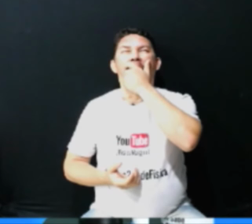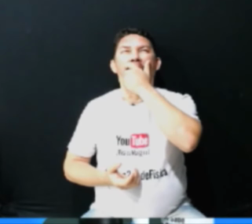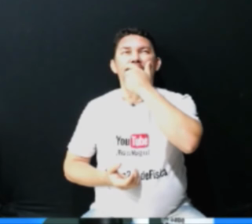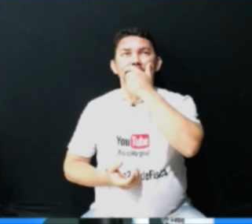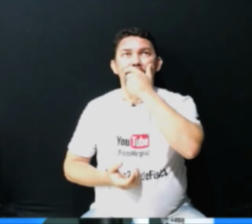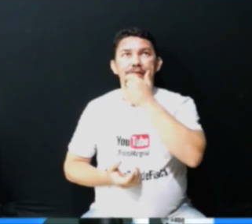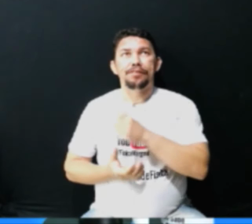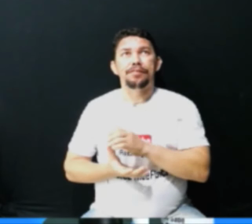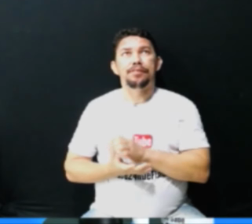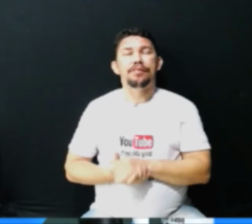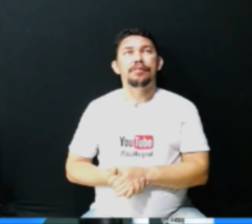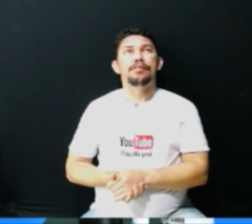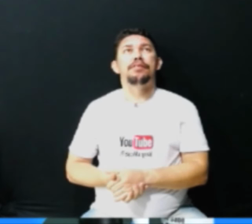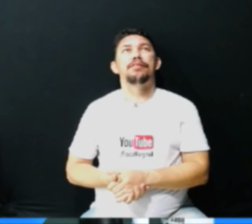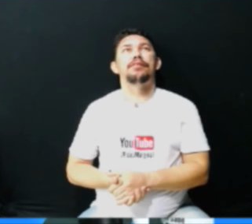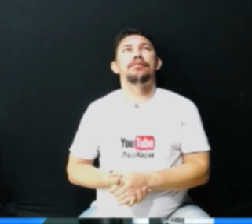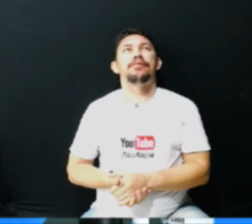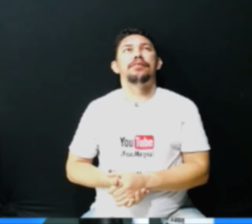assim.